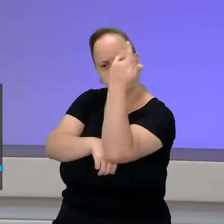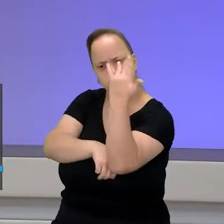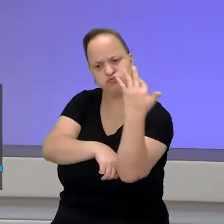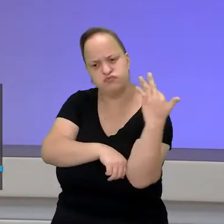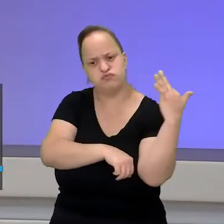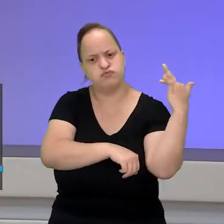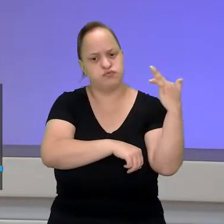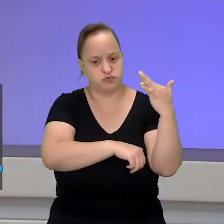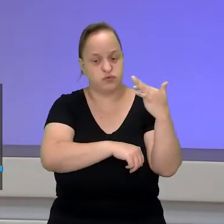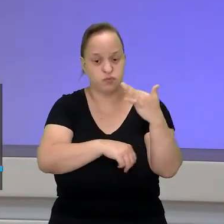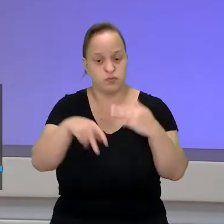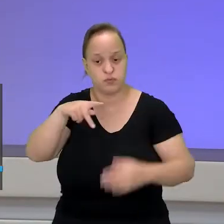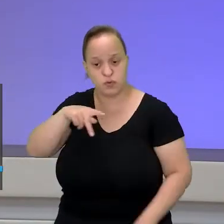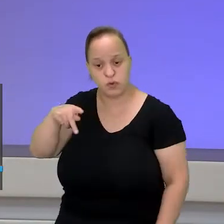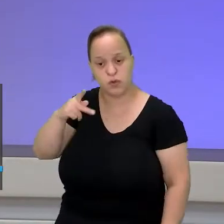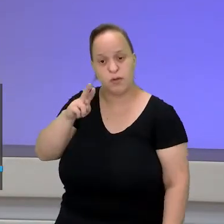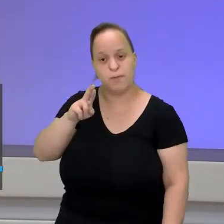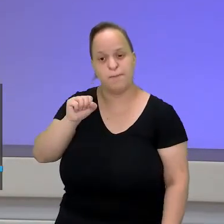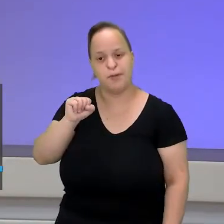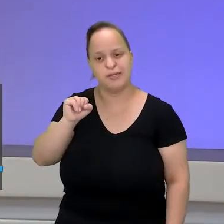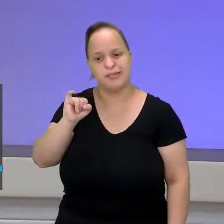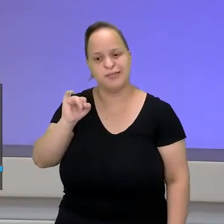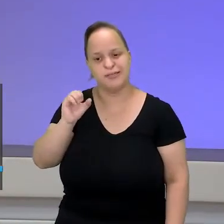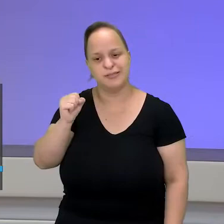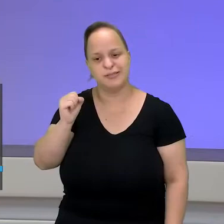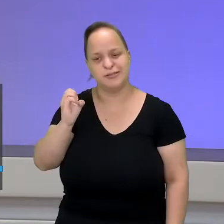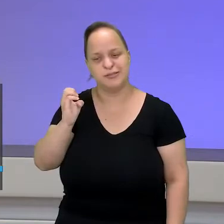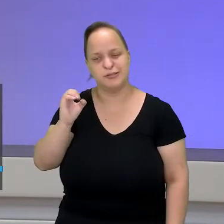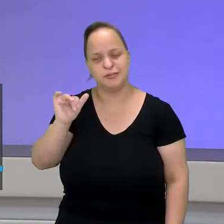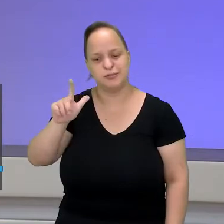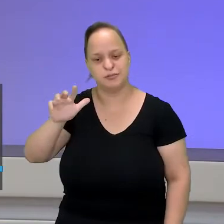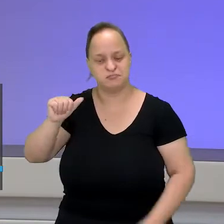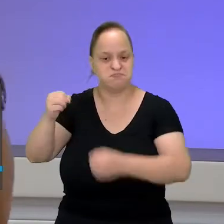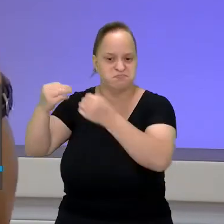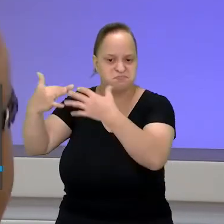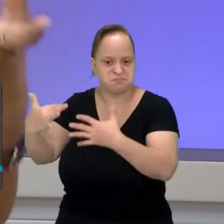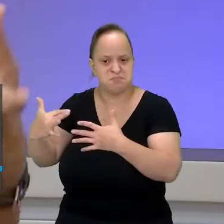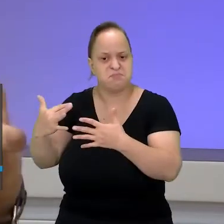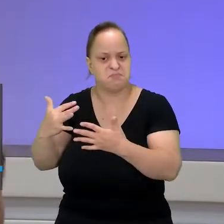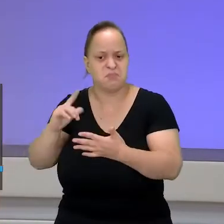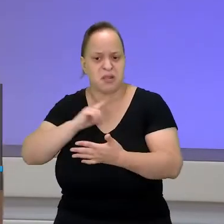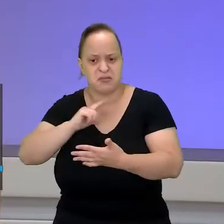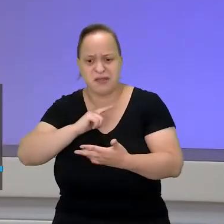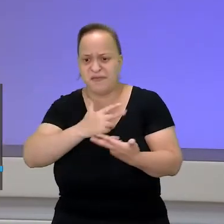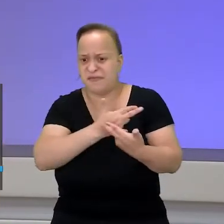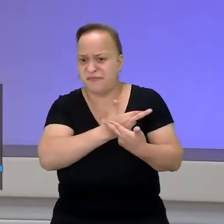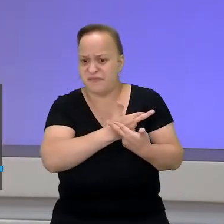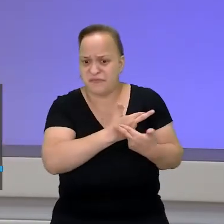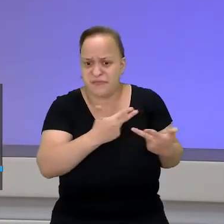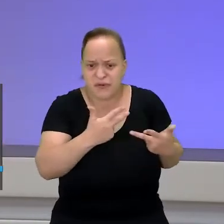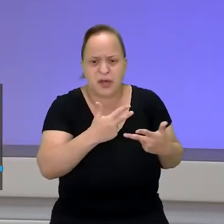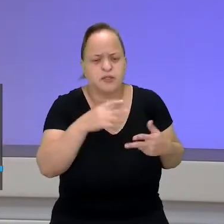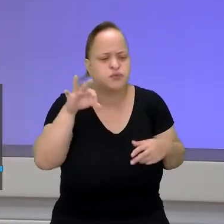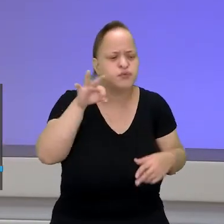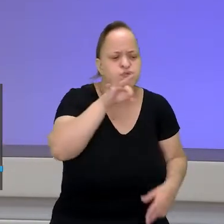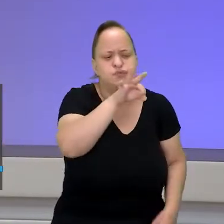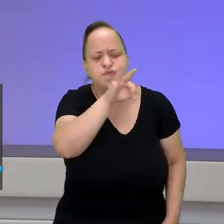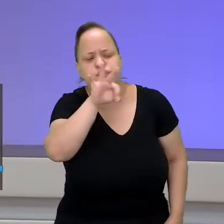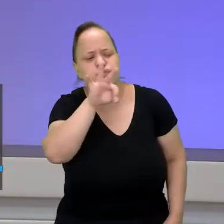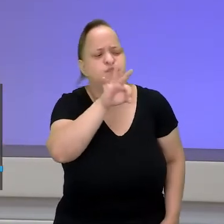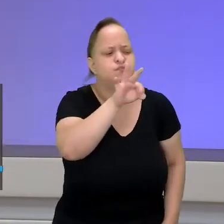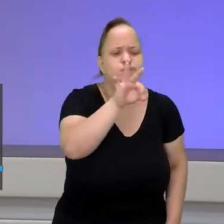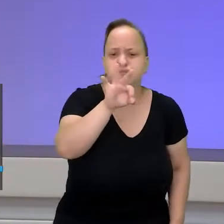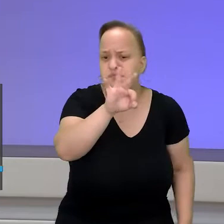professora Priscila. Então, a gente tem ali milhares de micro-organismos, de seres vivos, insetos, entre outros, que